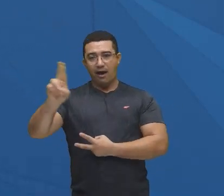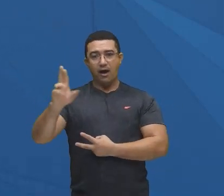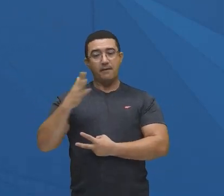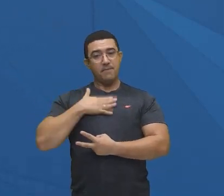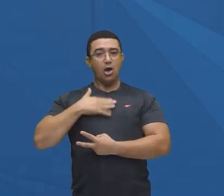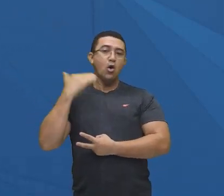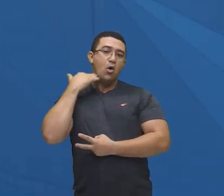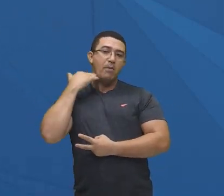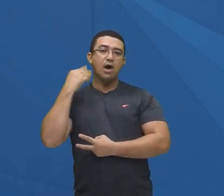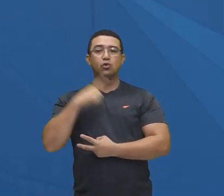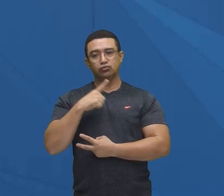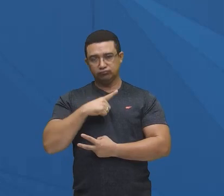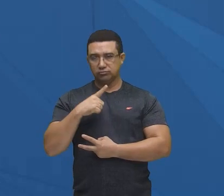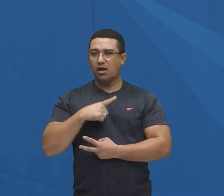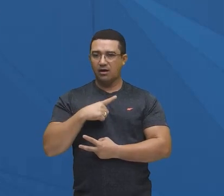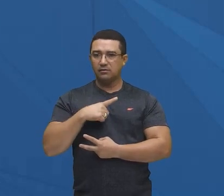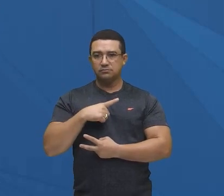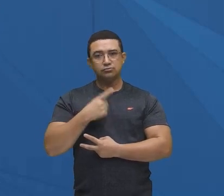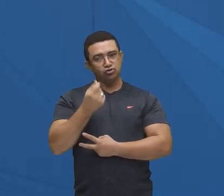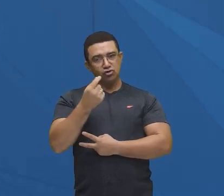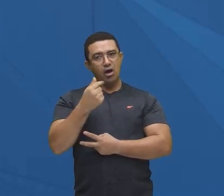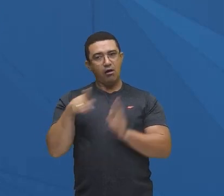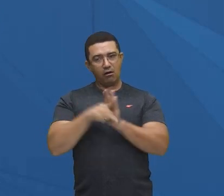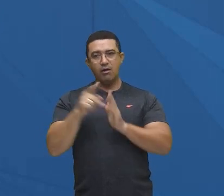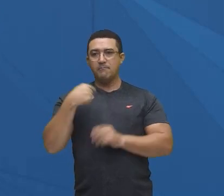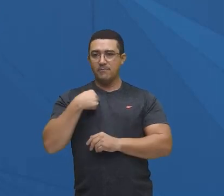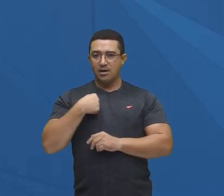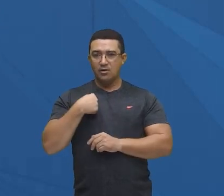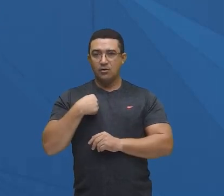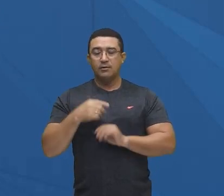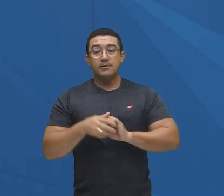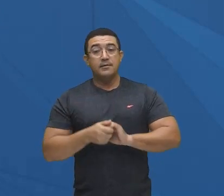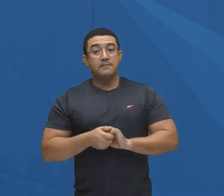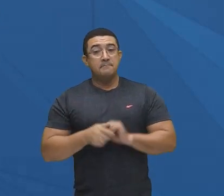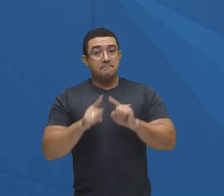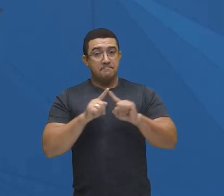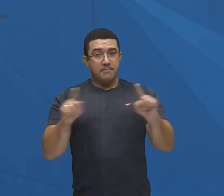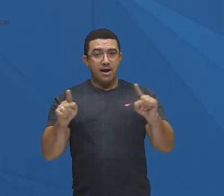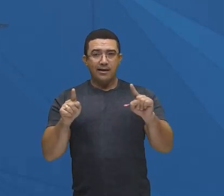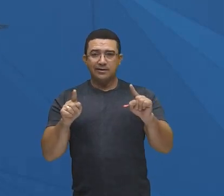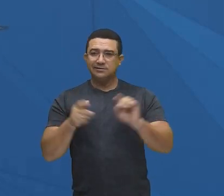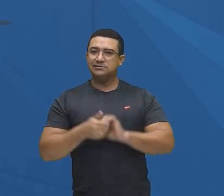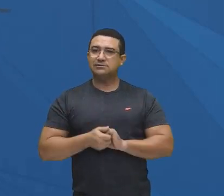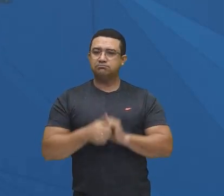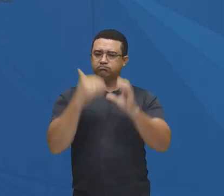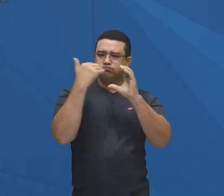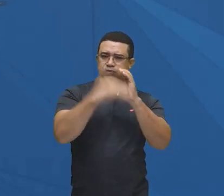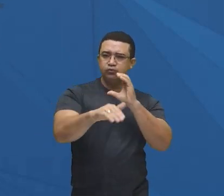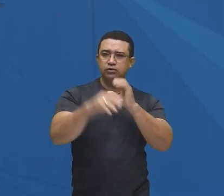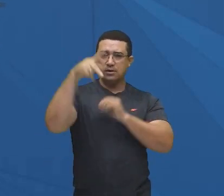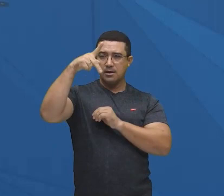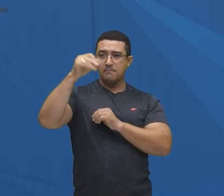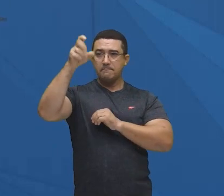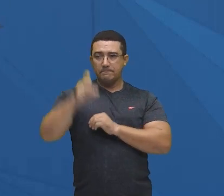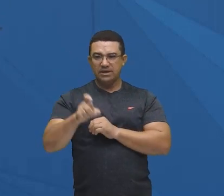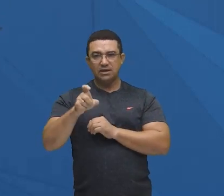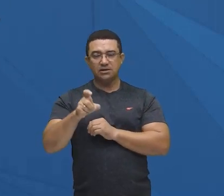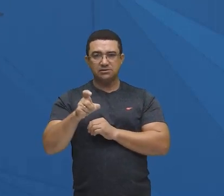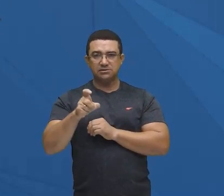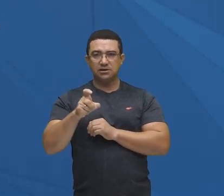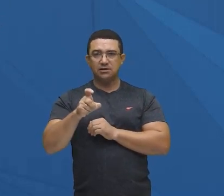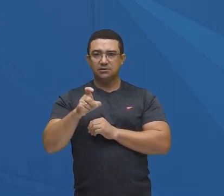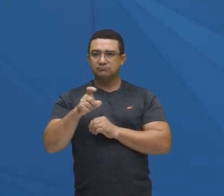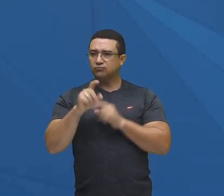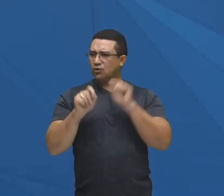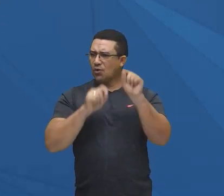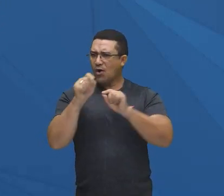existe esse valor, eu tenho esse dinheiro. Mas para trazer ele, né, para essa realidade onde eu posso imprimir, que no caso eu não vou